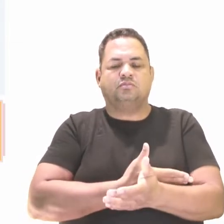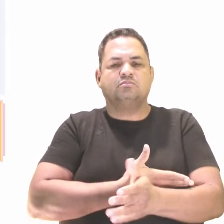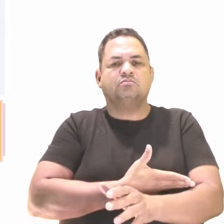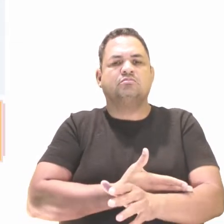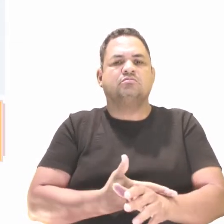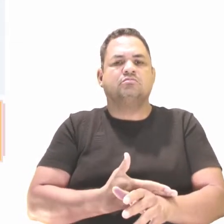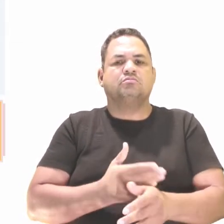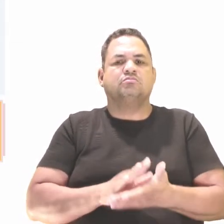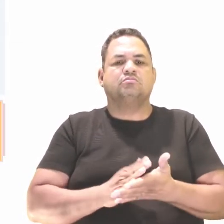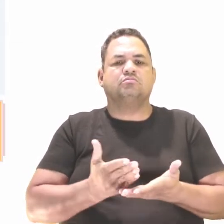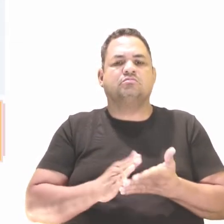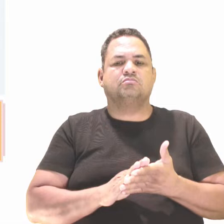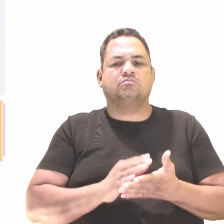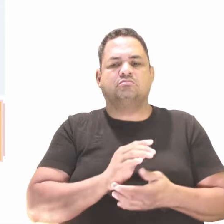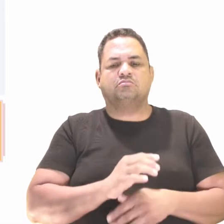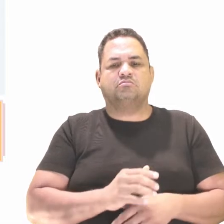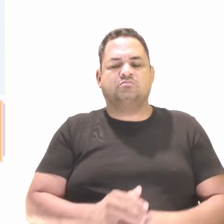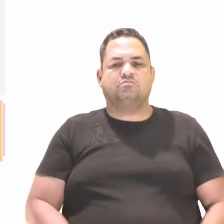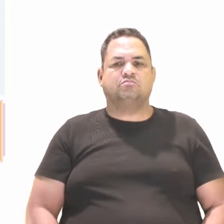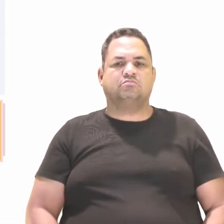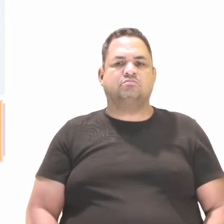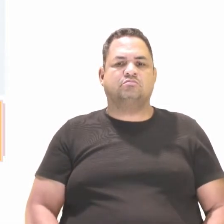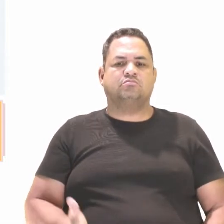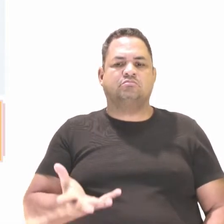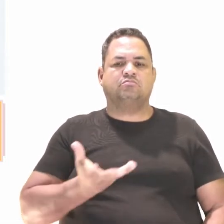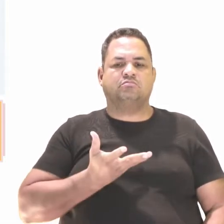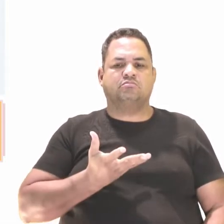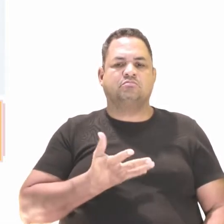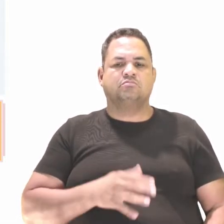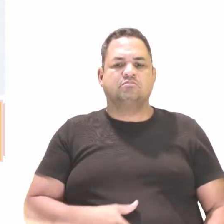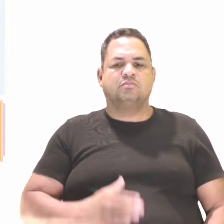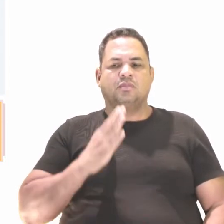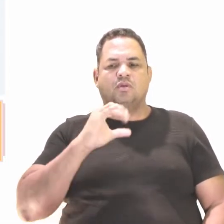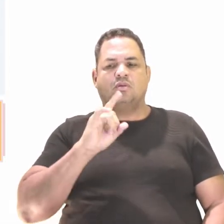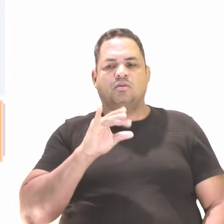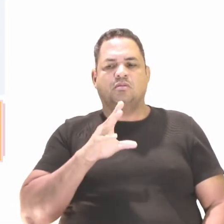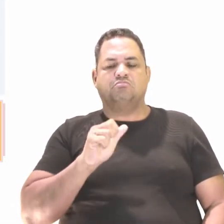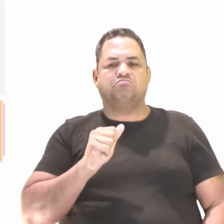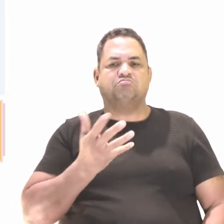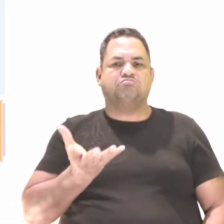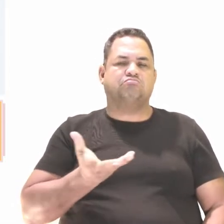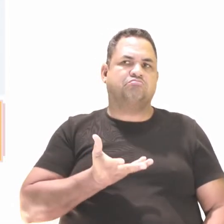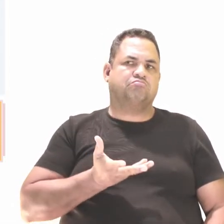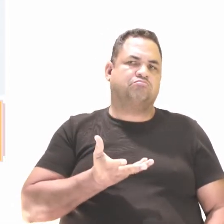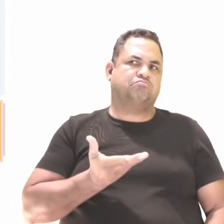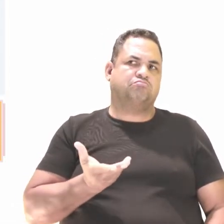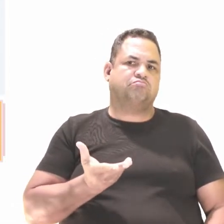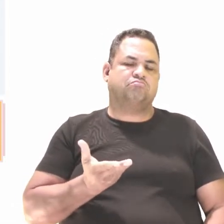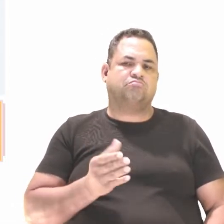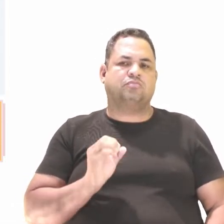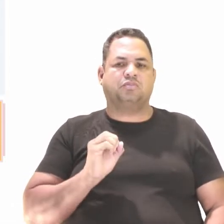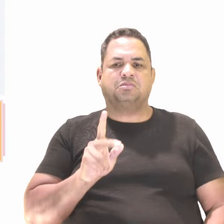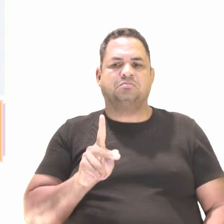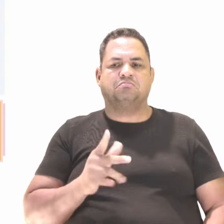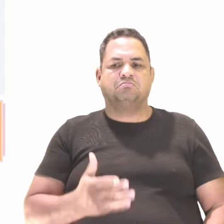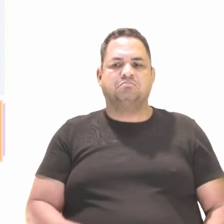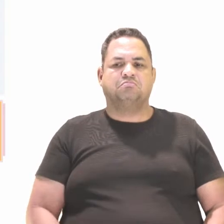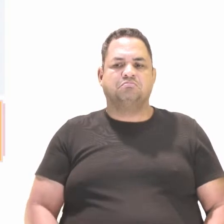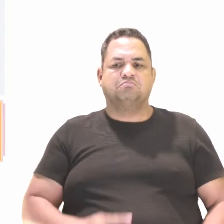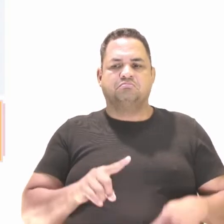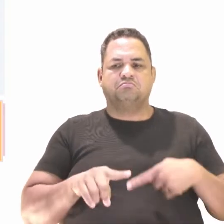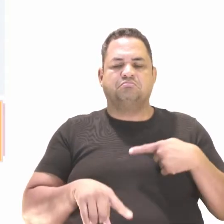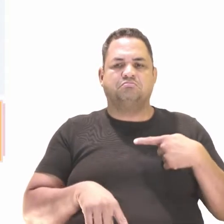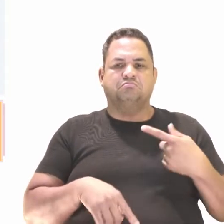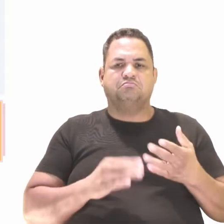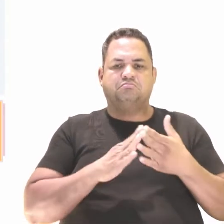assim, ó, uma lanchonete, restaurante, enfim, eu quero uma coca, eu quero isso, eu quero aquilo, eu quero, né, e tá ok. Depois mete